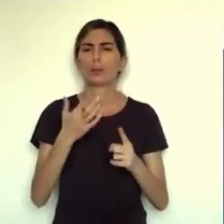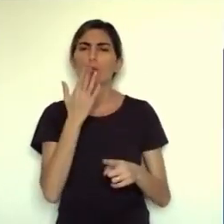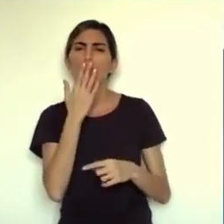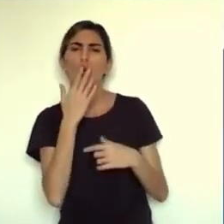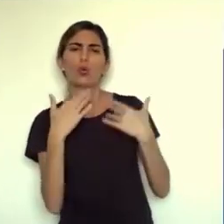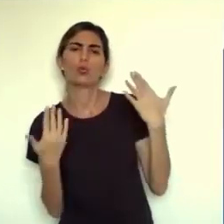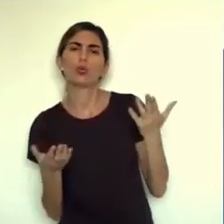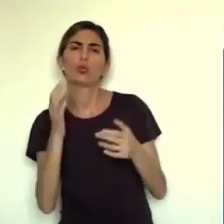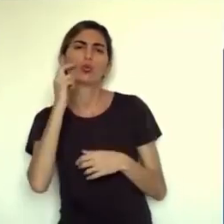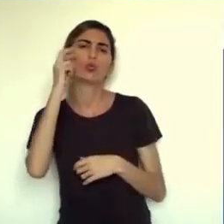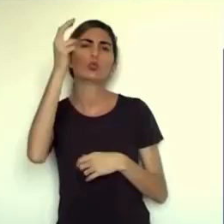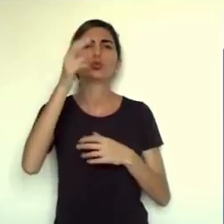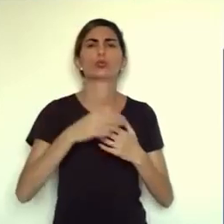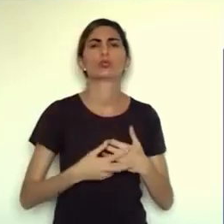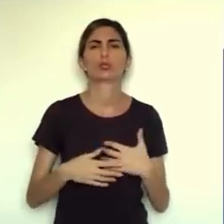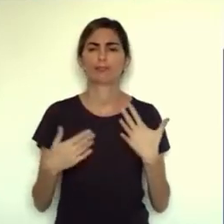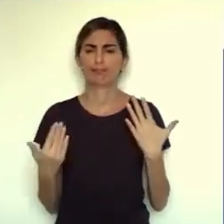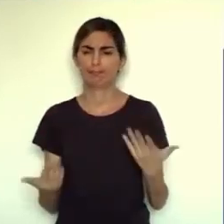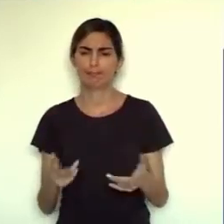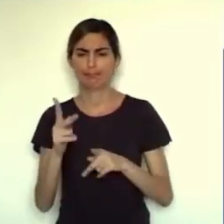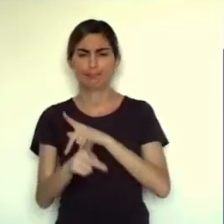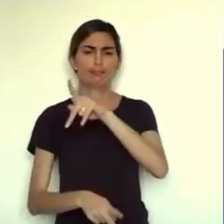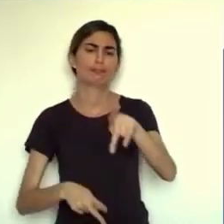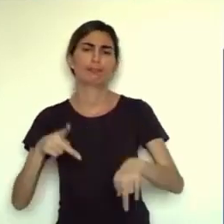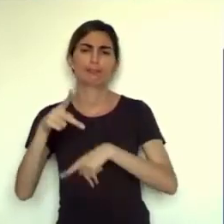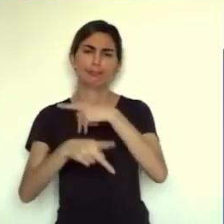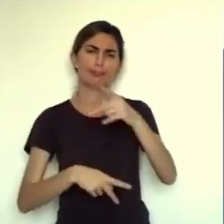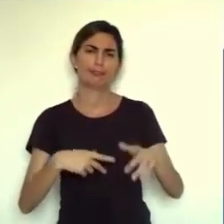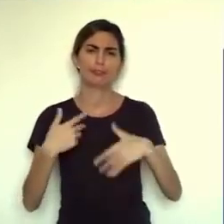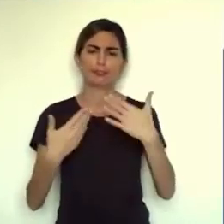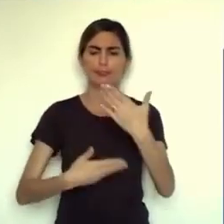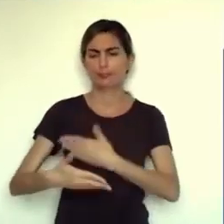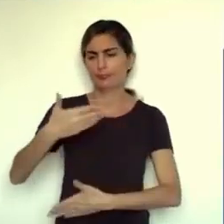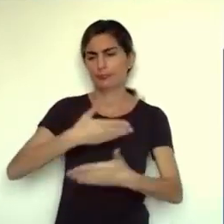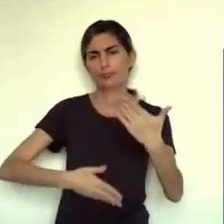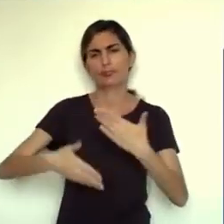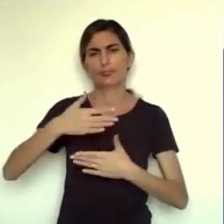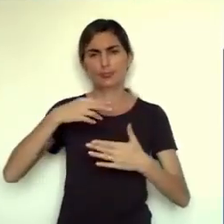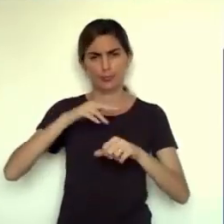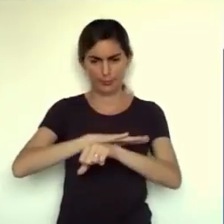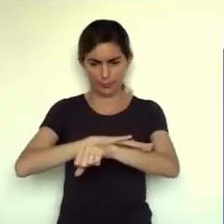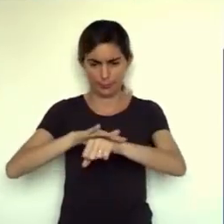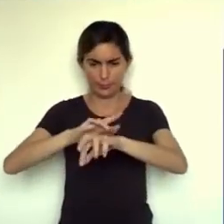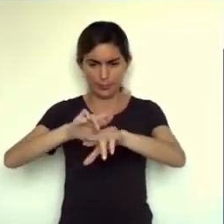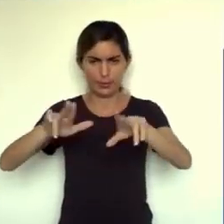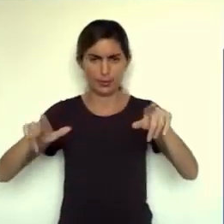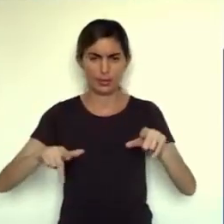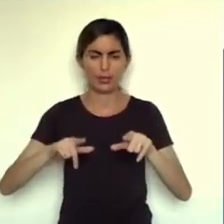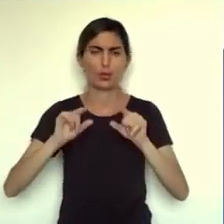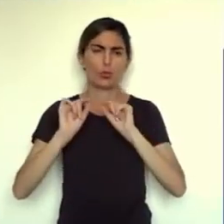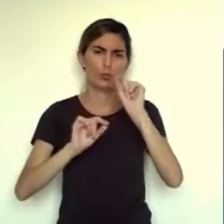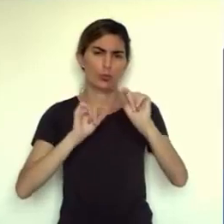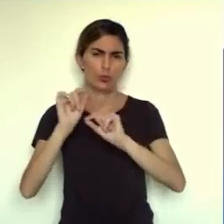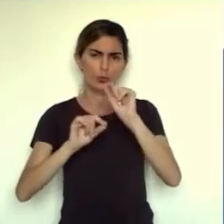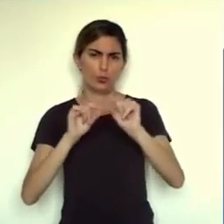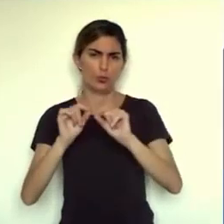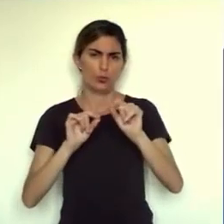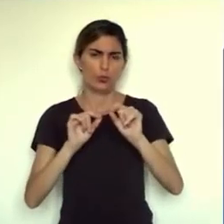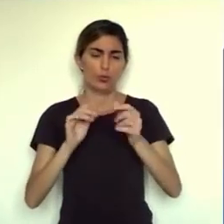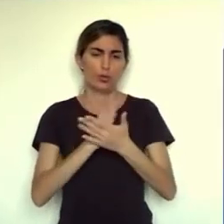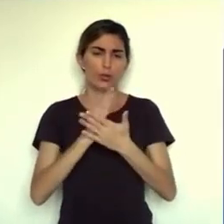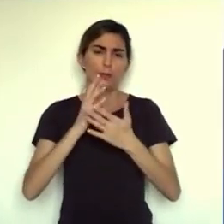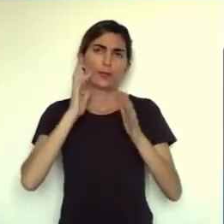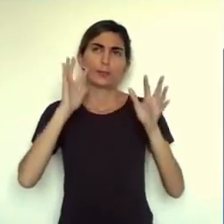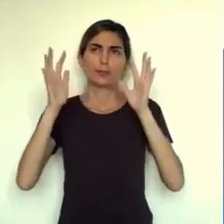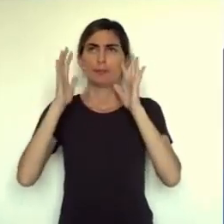ou de que padrão cultural compõe essa população. Essas relações étnicas, né, elas levam